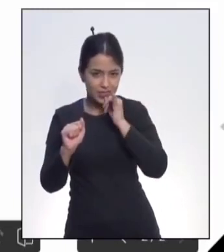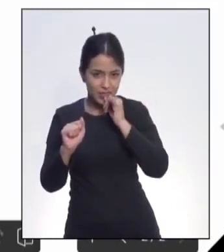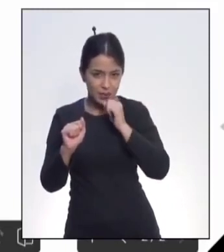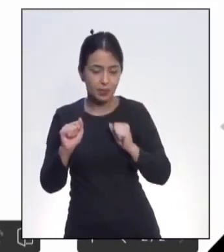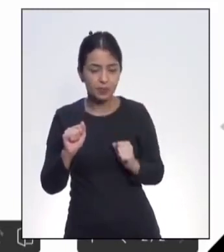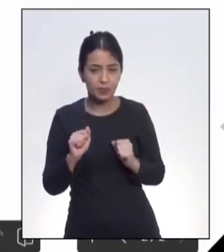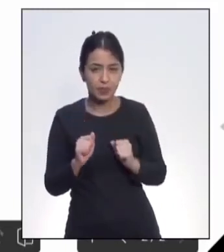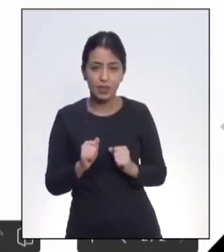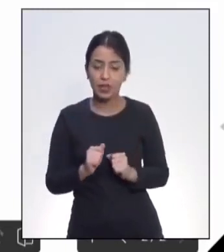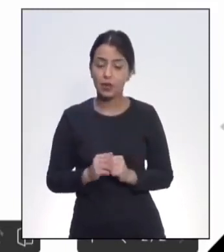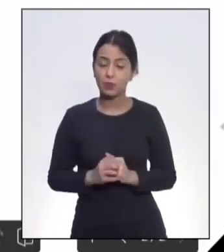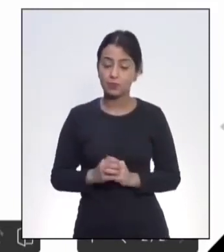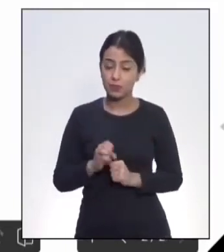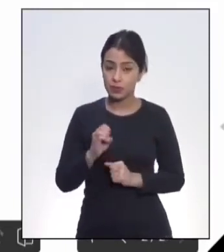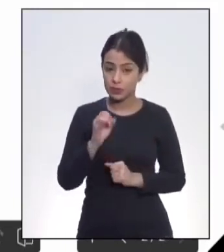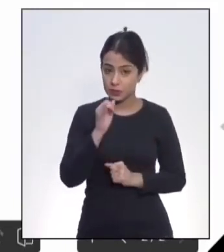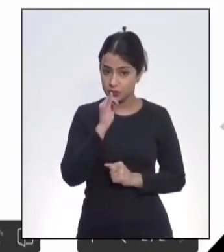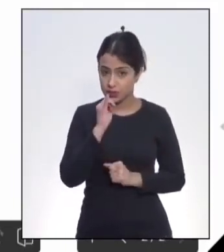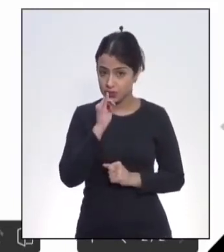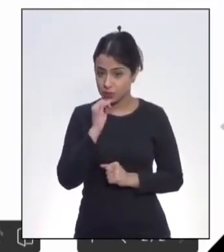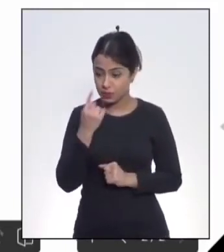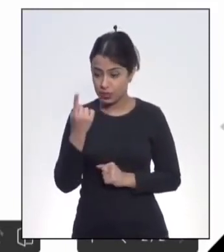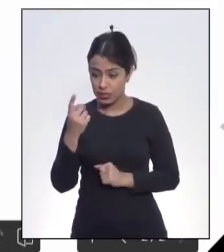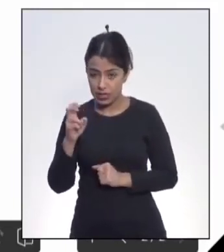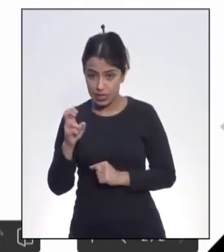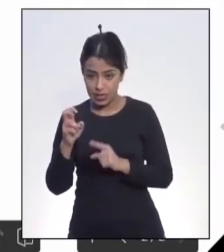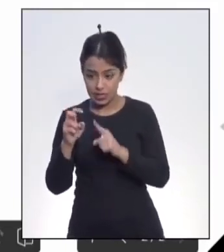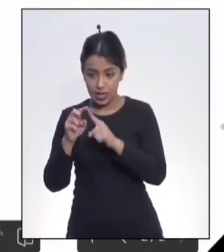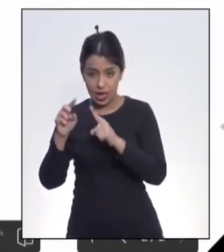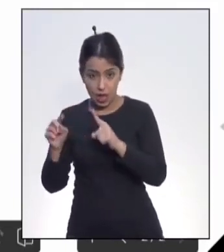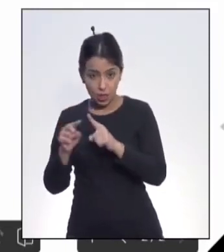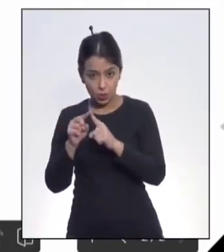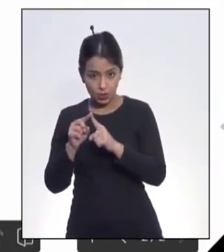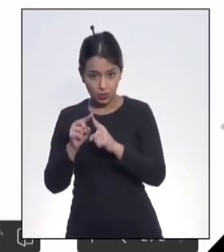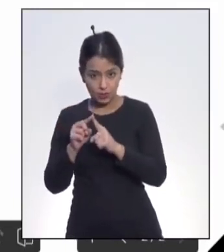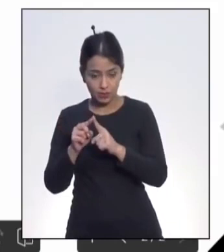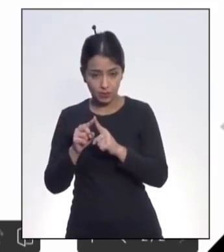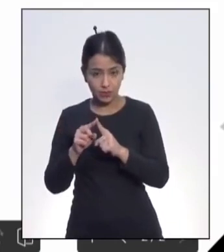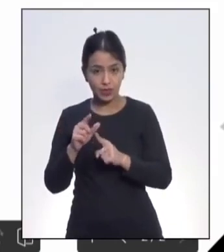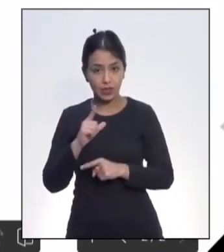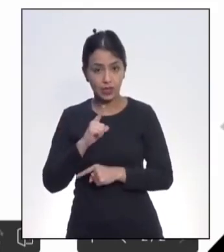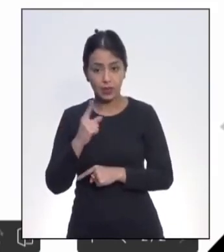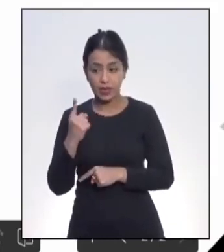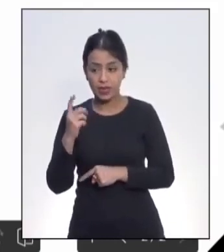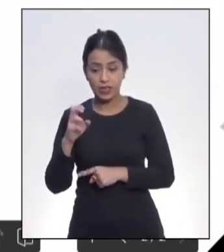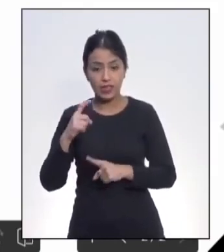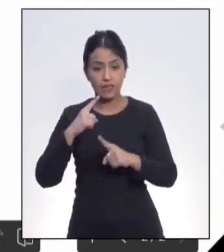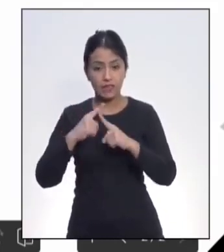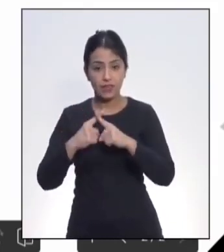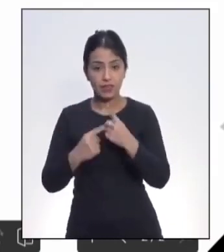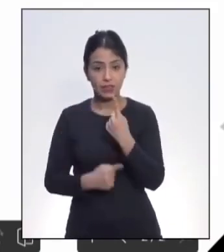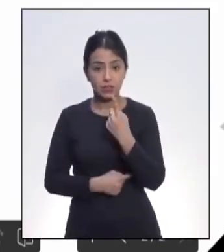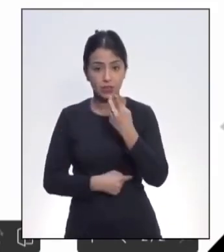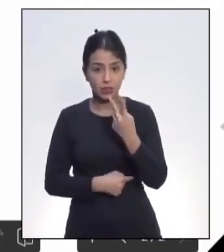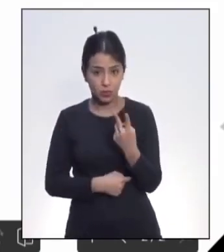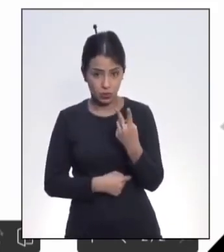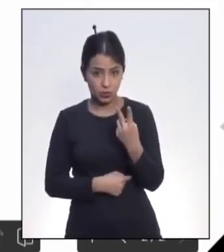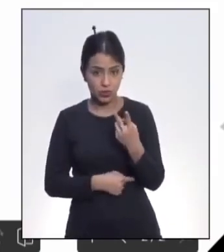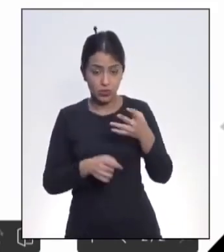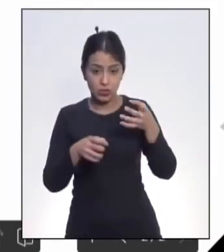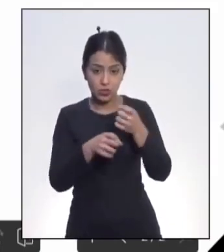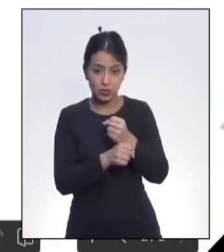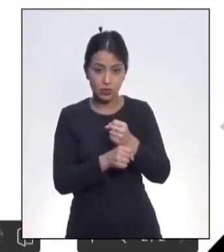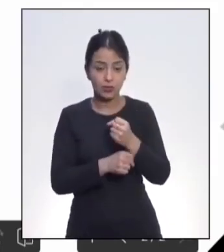olha, se eu arredondar para 15, eu vou ter 15 dúzias vezes 12, portanto, aí temos